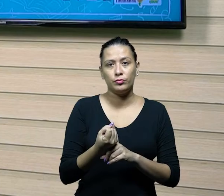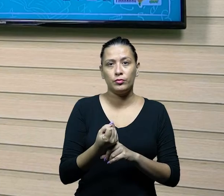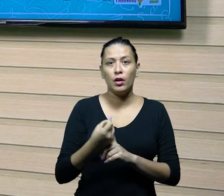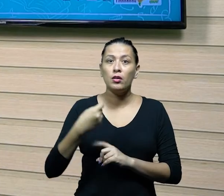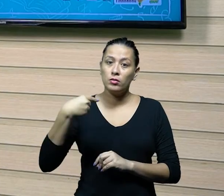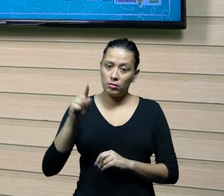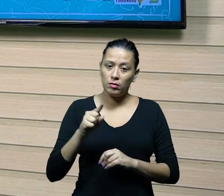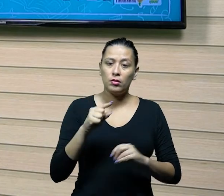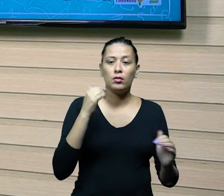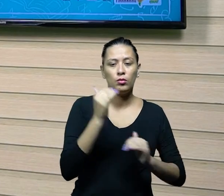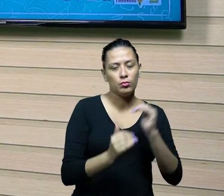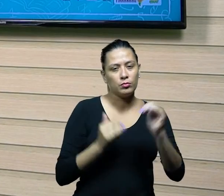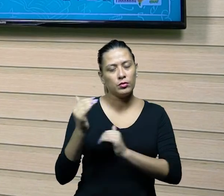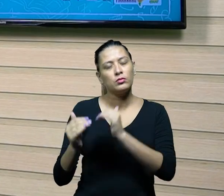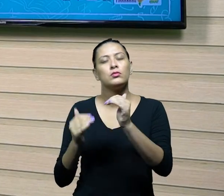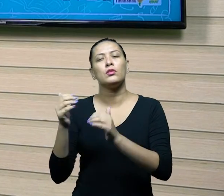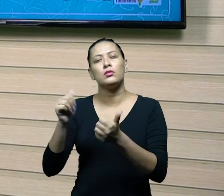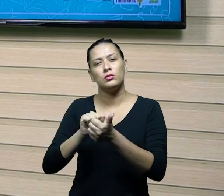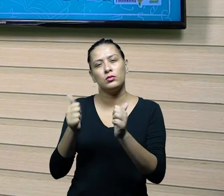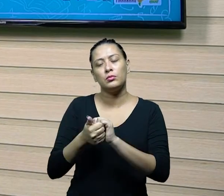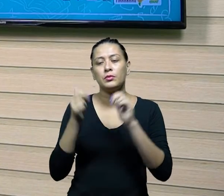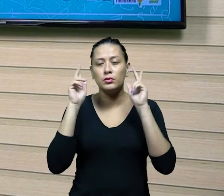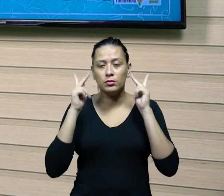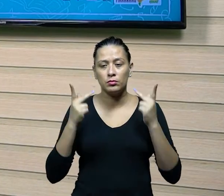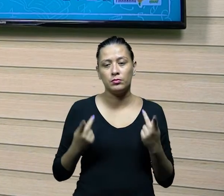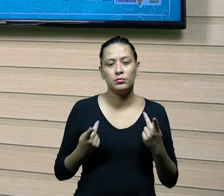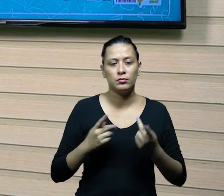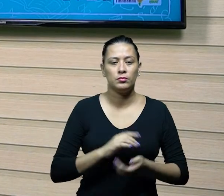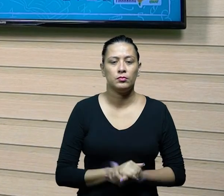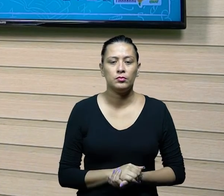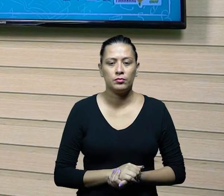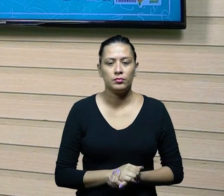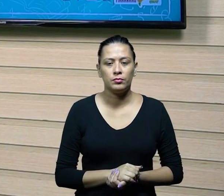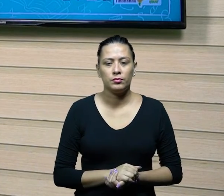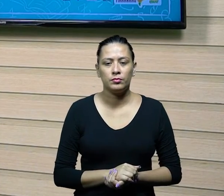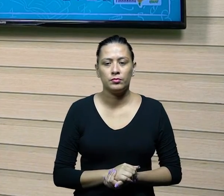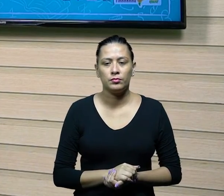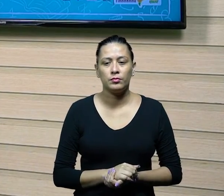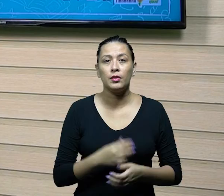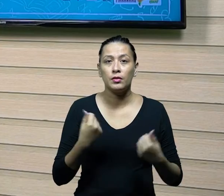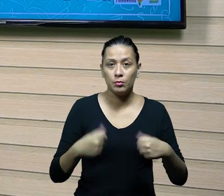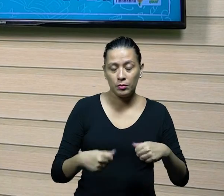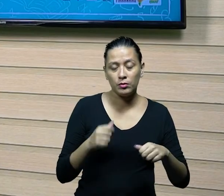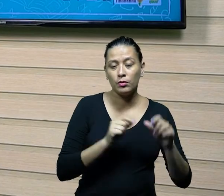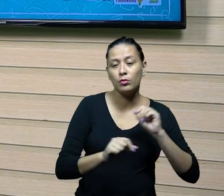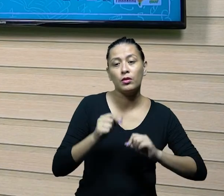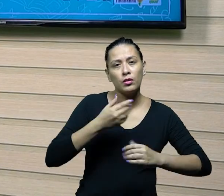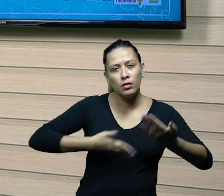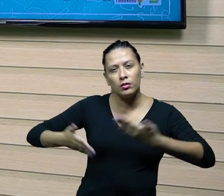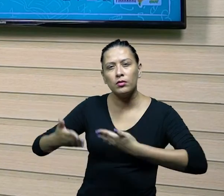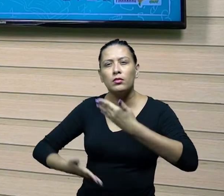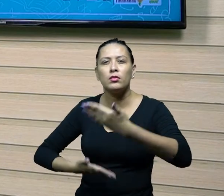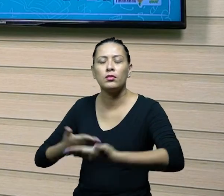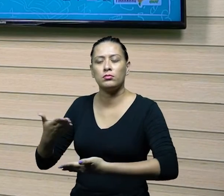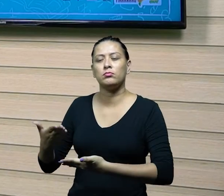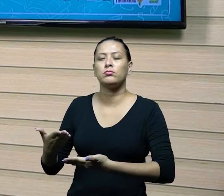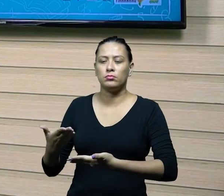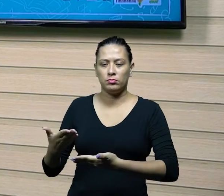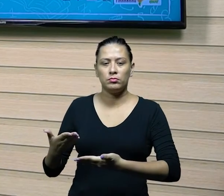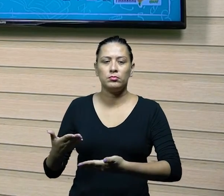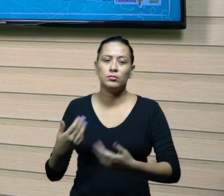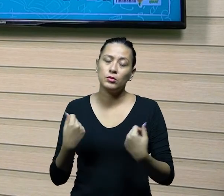já é um processo de adaptação humana o homem Ele passa a ter que conviver com outros indivíduos